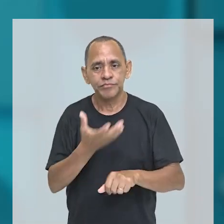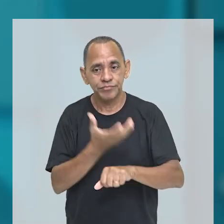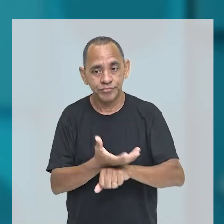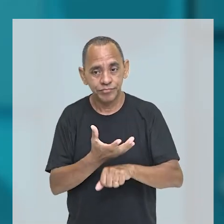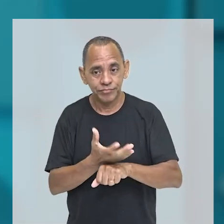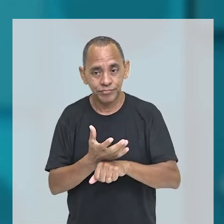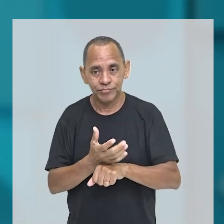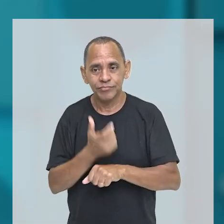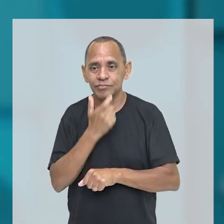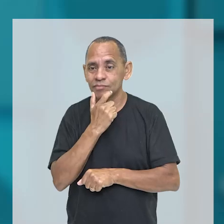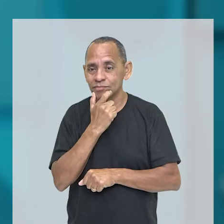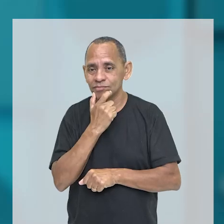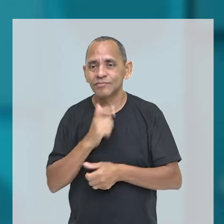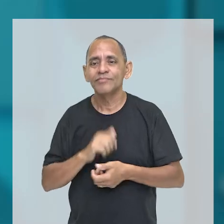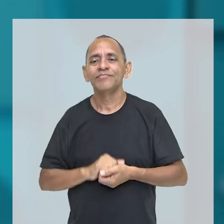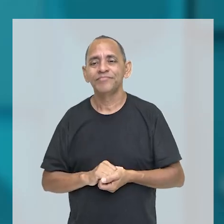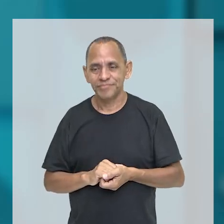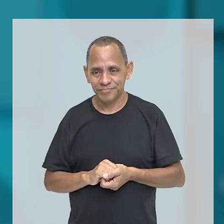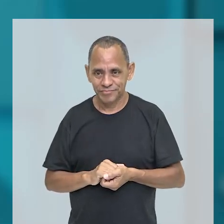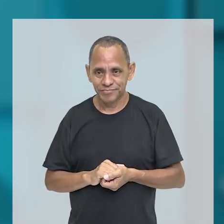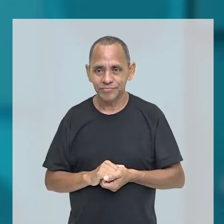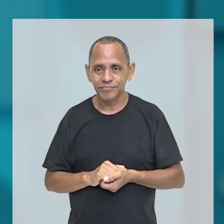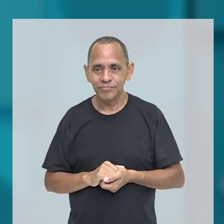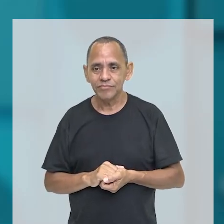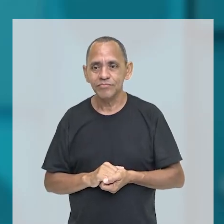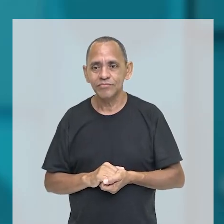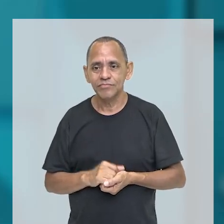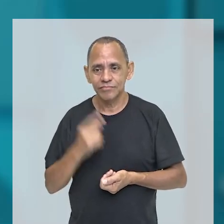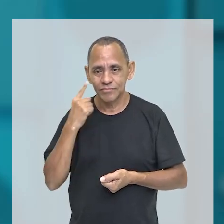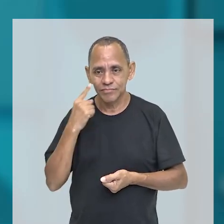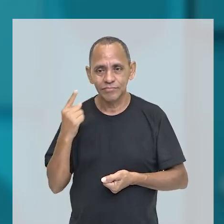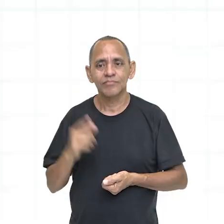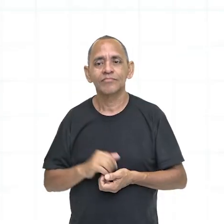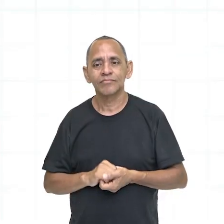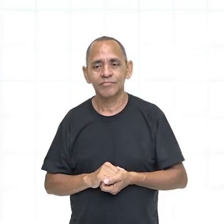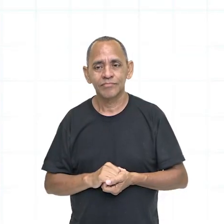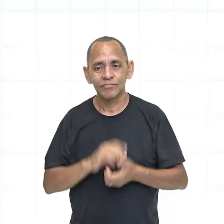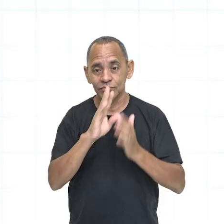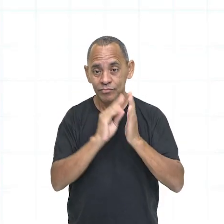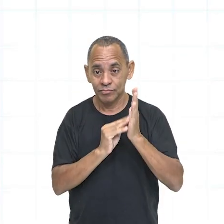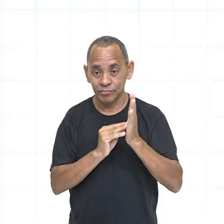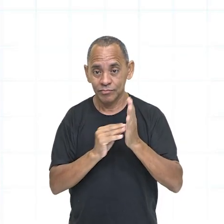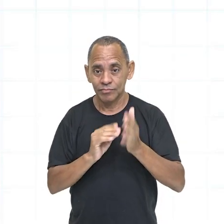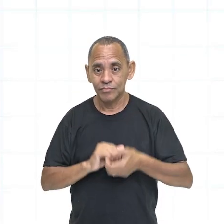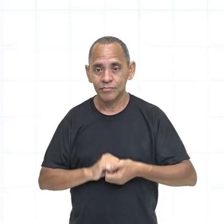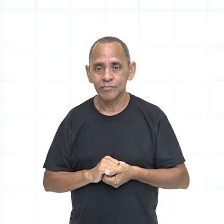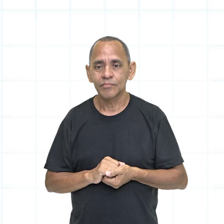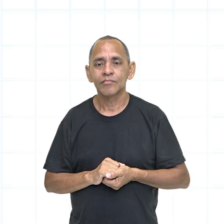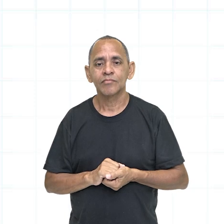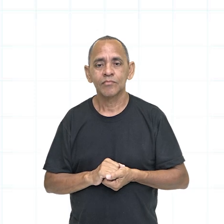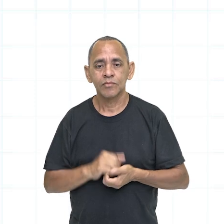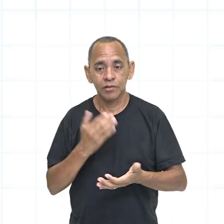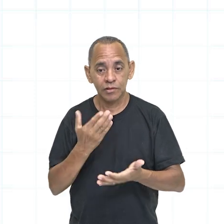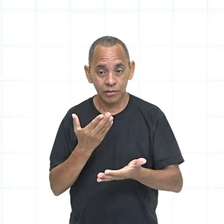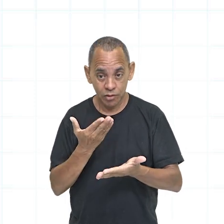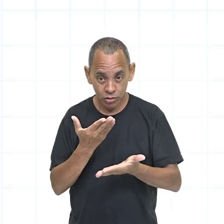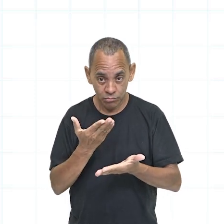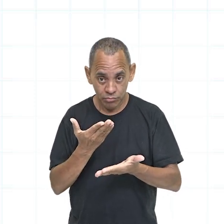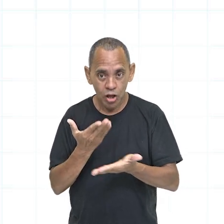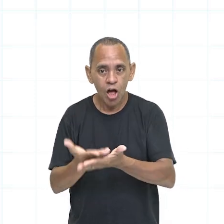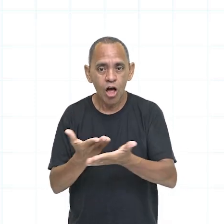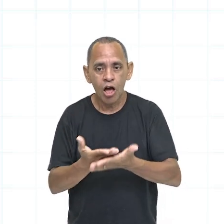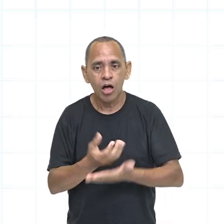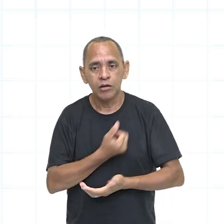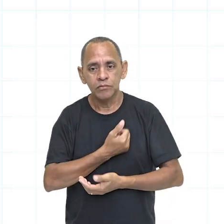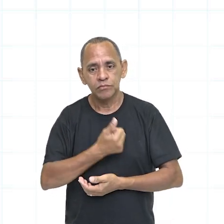English Class, uma aula de inglês. Vamos conferir então o nosso primeiro conteúdo. Então essa é a aula 1 e o objeto